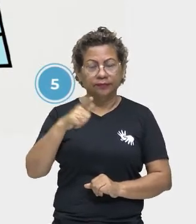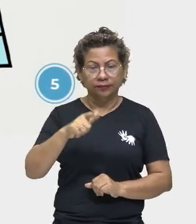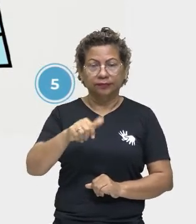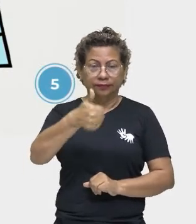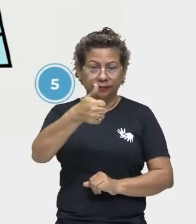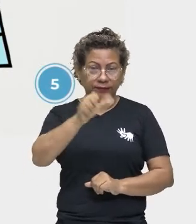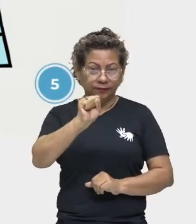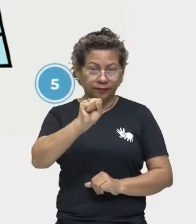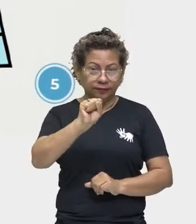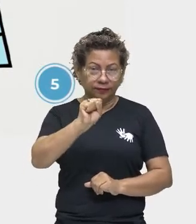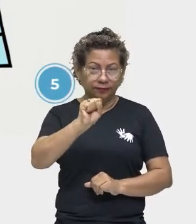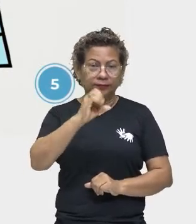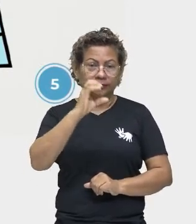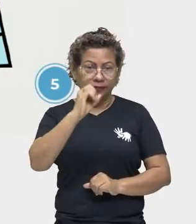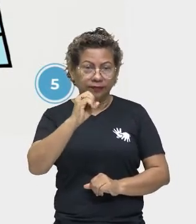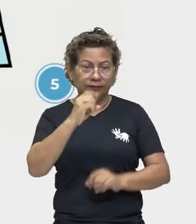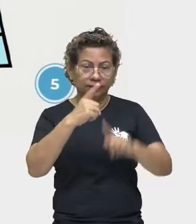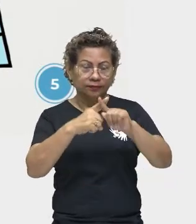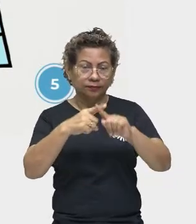graus, né?